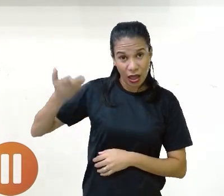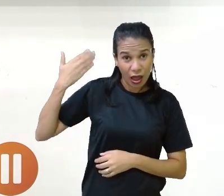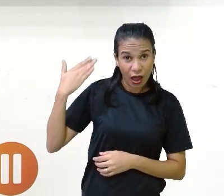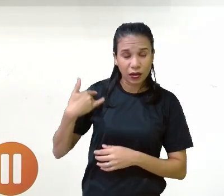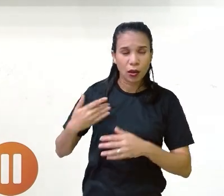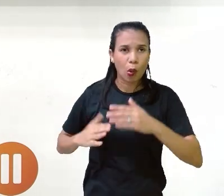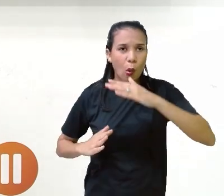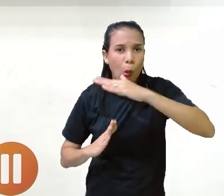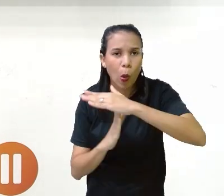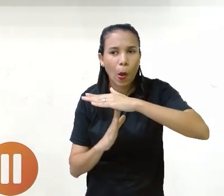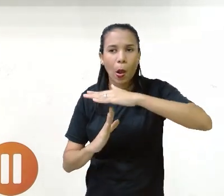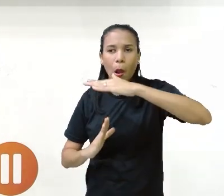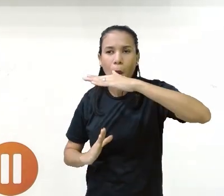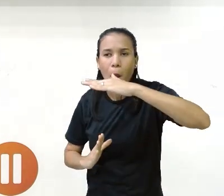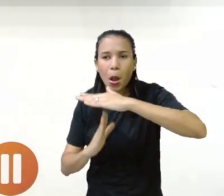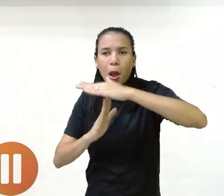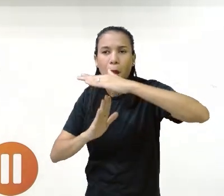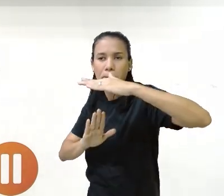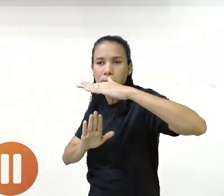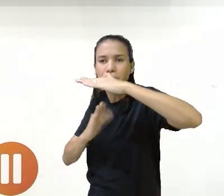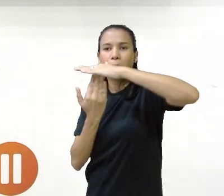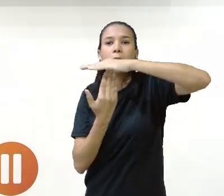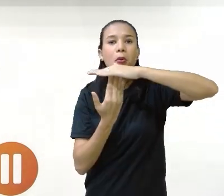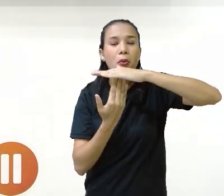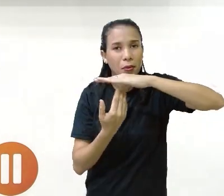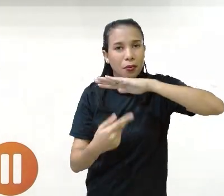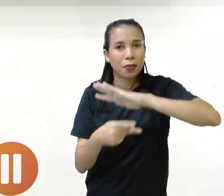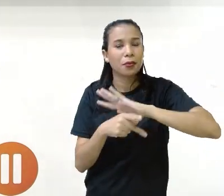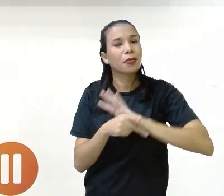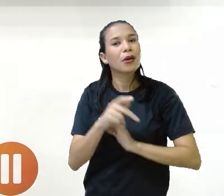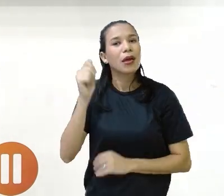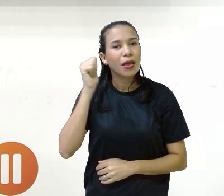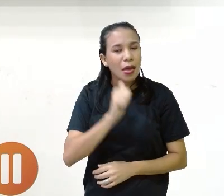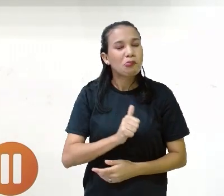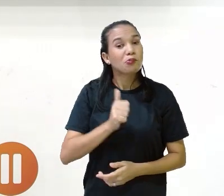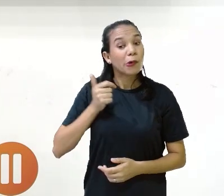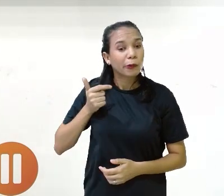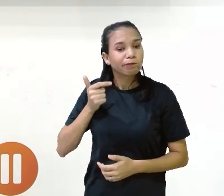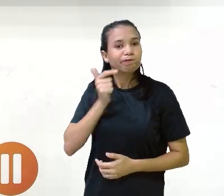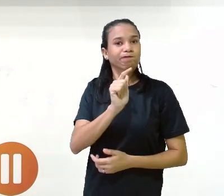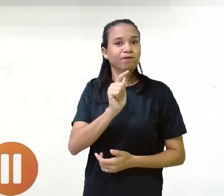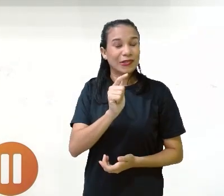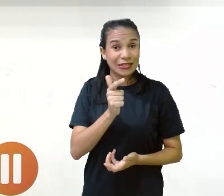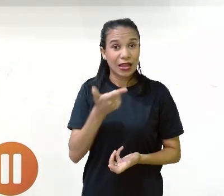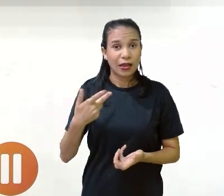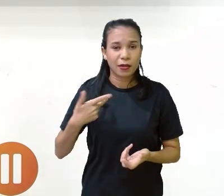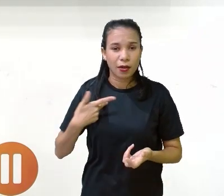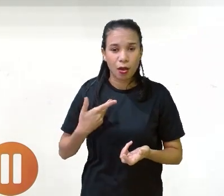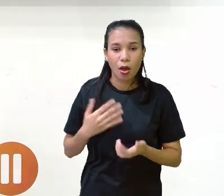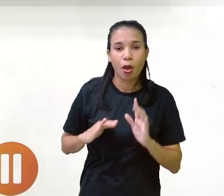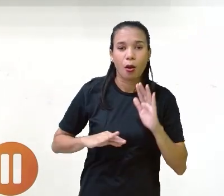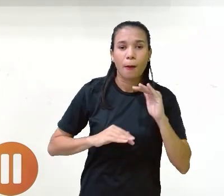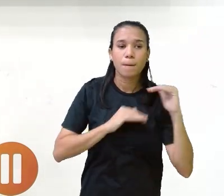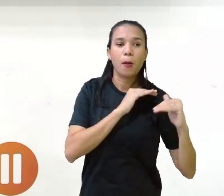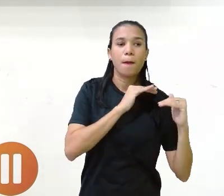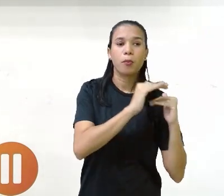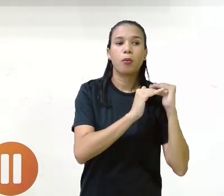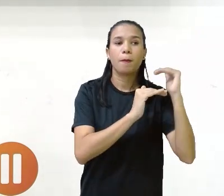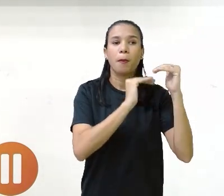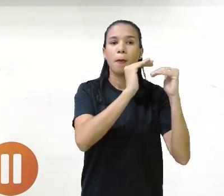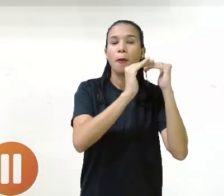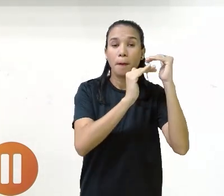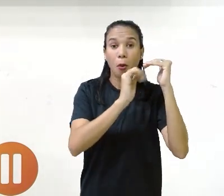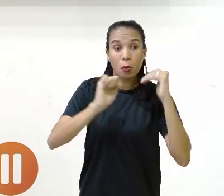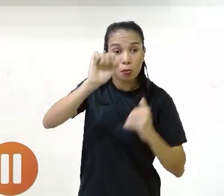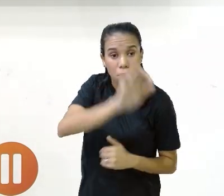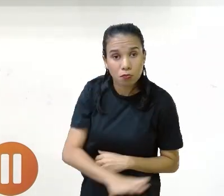aos poucos ela está sendo quebrada. E as mulheres estão conquistando outros espaços,